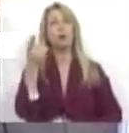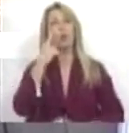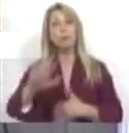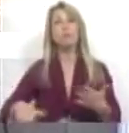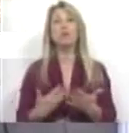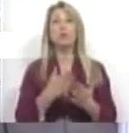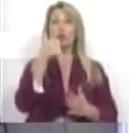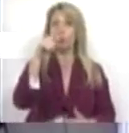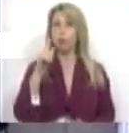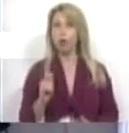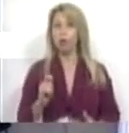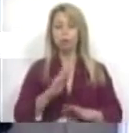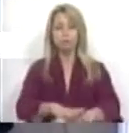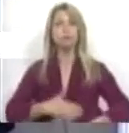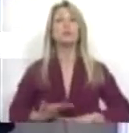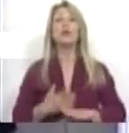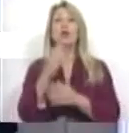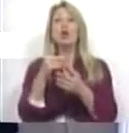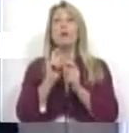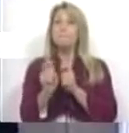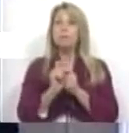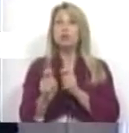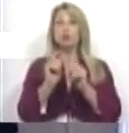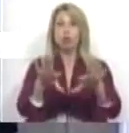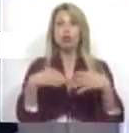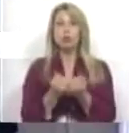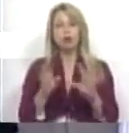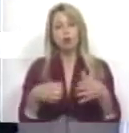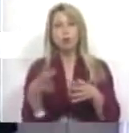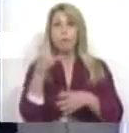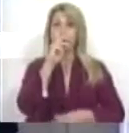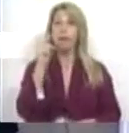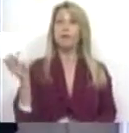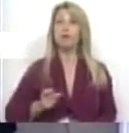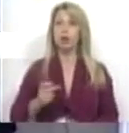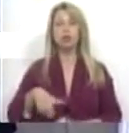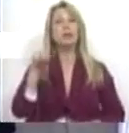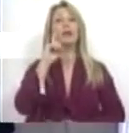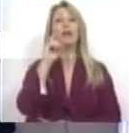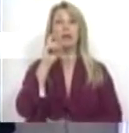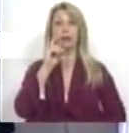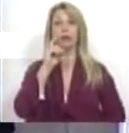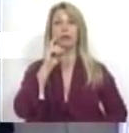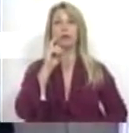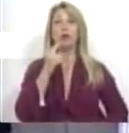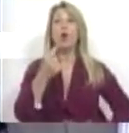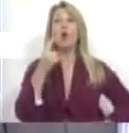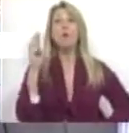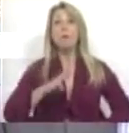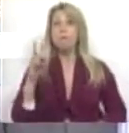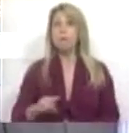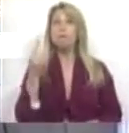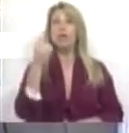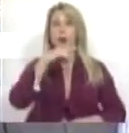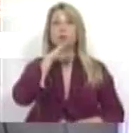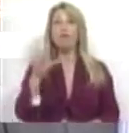Bloco: reforçar prestações sociais para as camadas mais vulneráveis e garantir que 1 milhão de famílias com